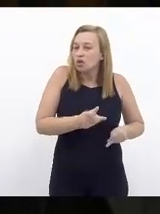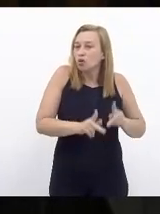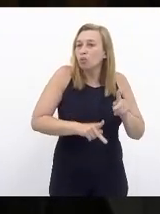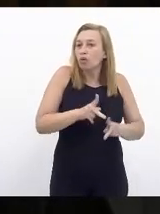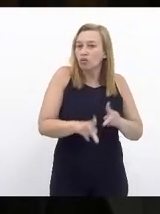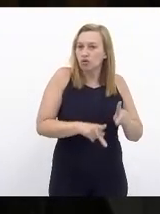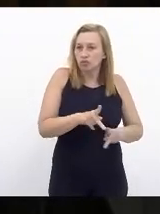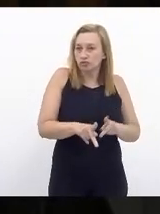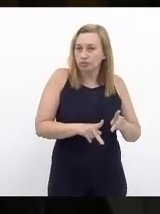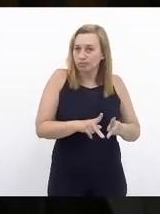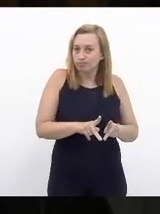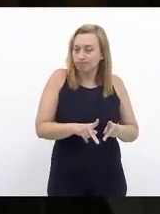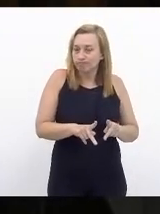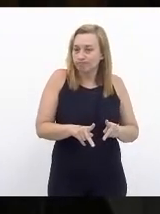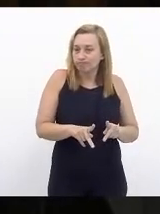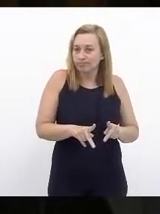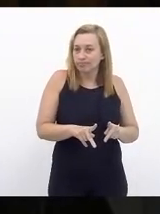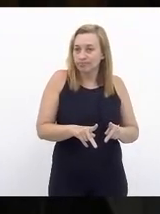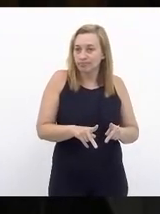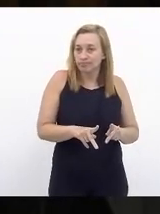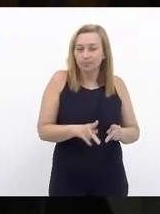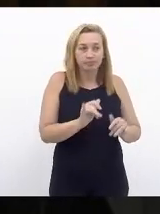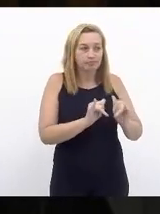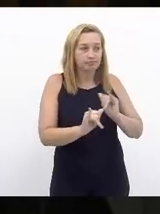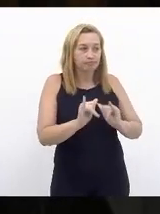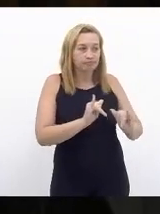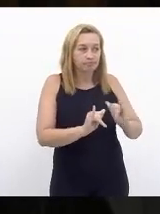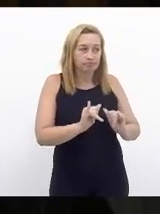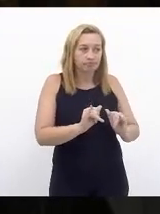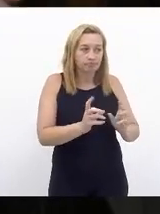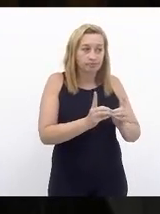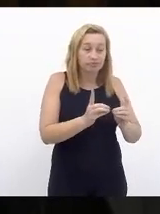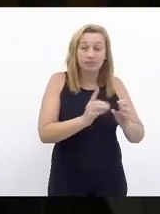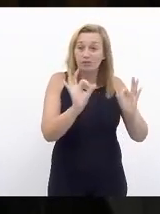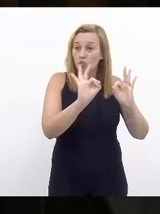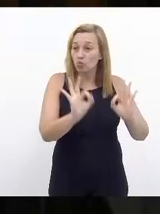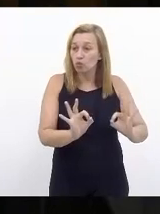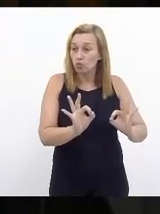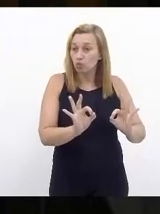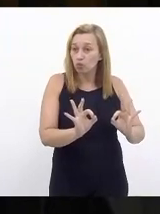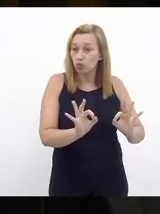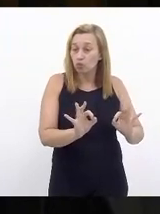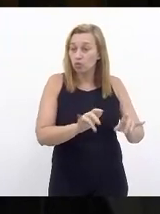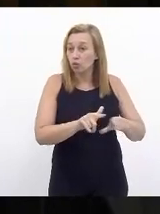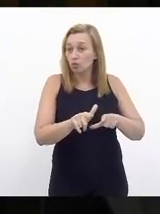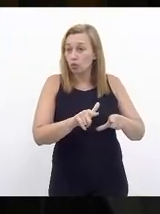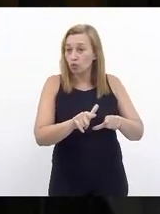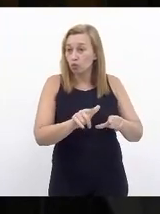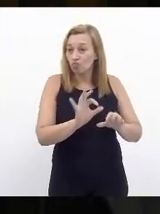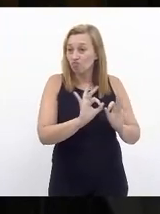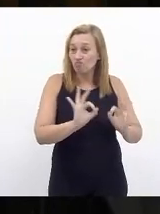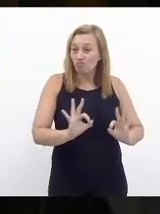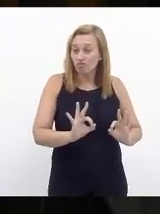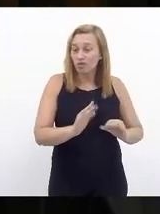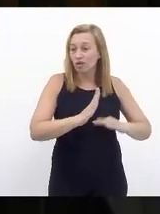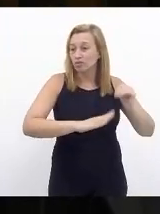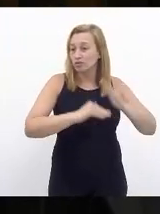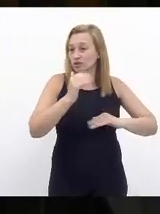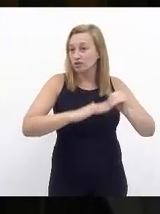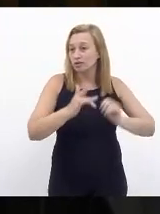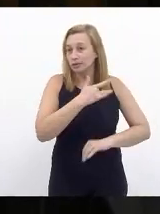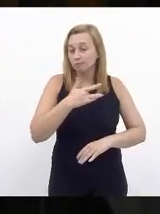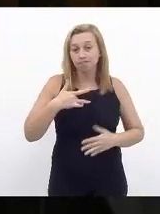população para fornecer um atendimento, nem condições de trabalho para os profissionais da